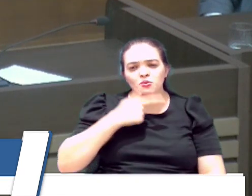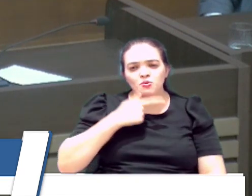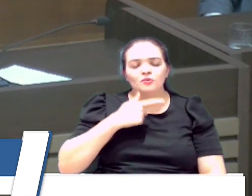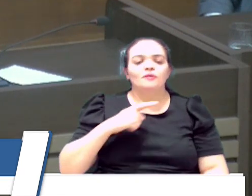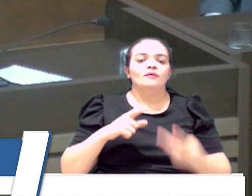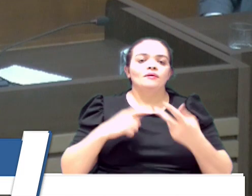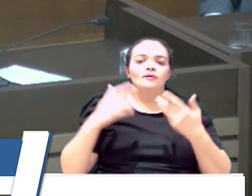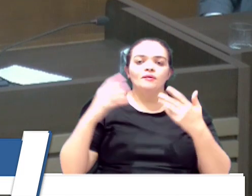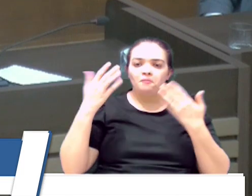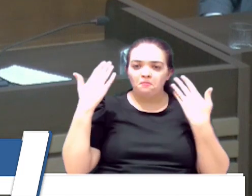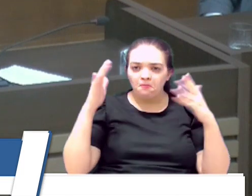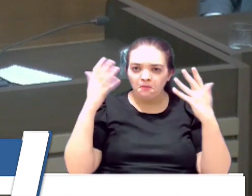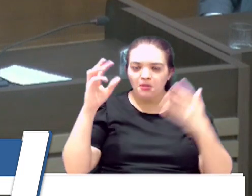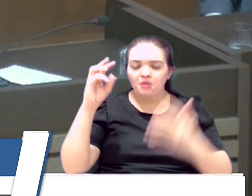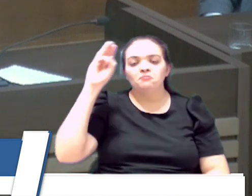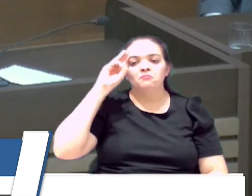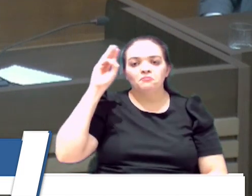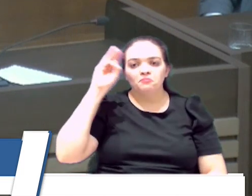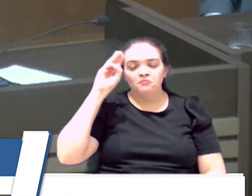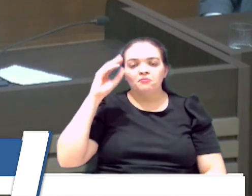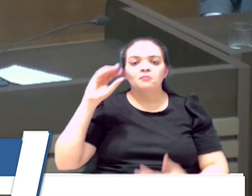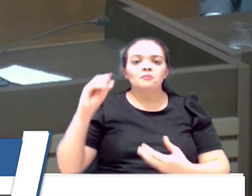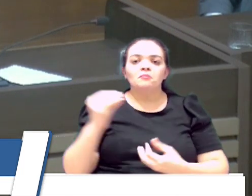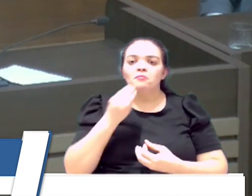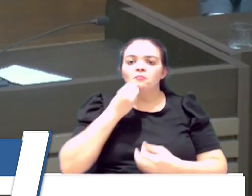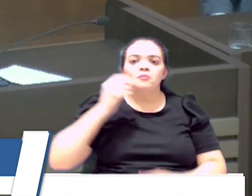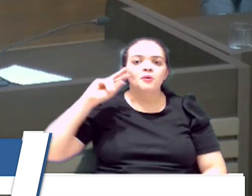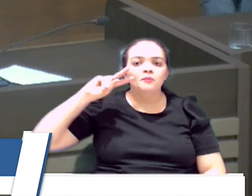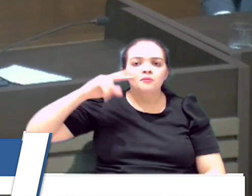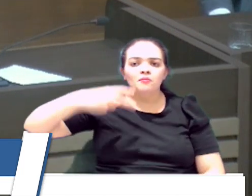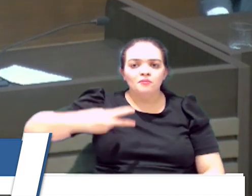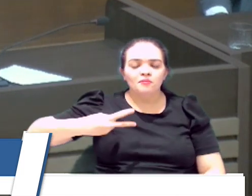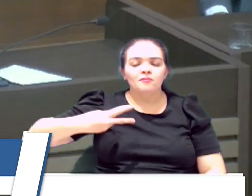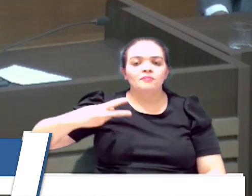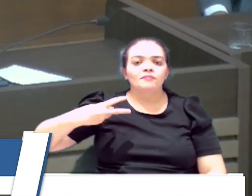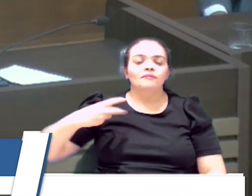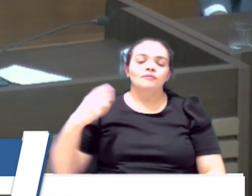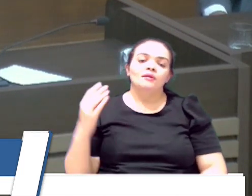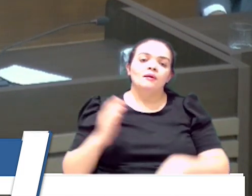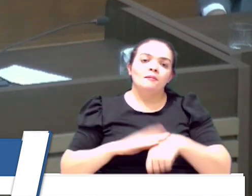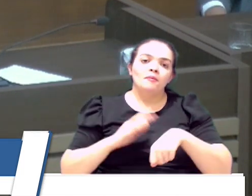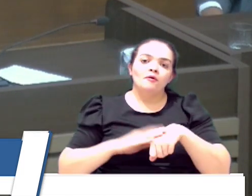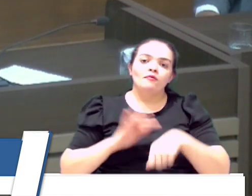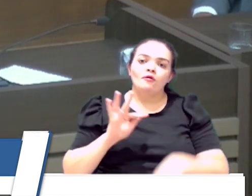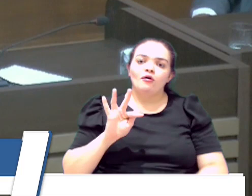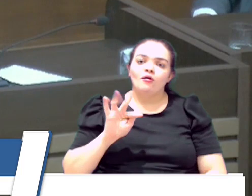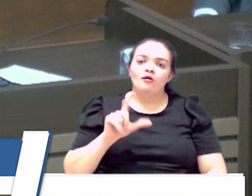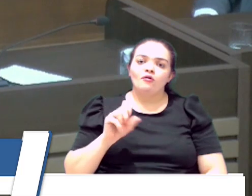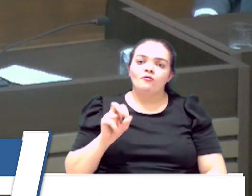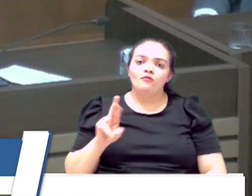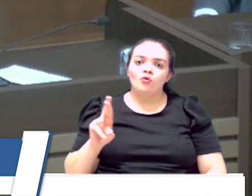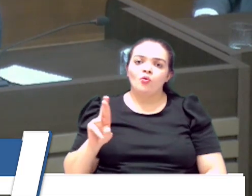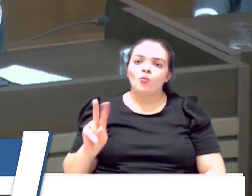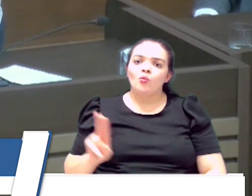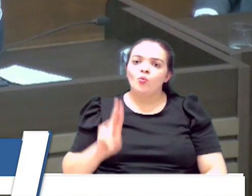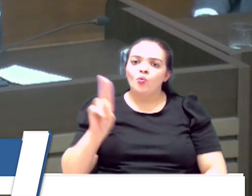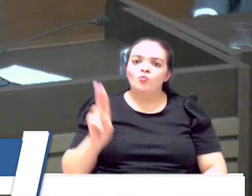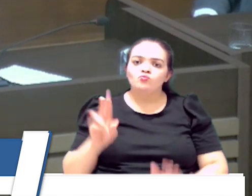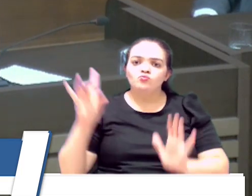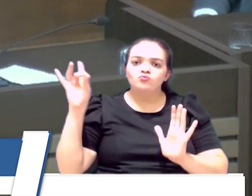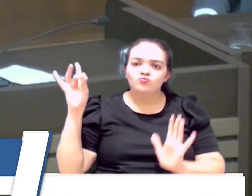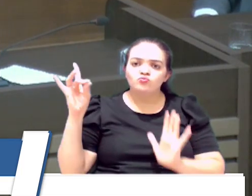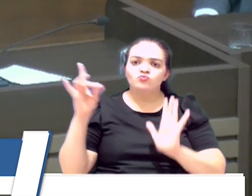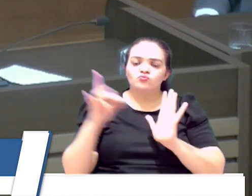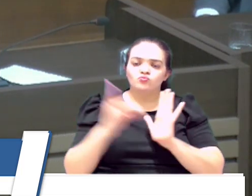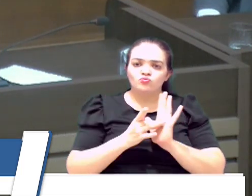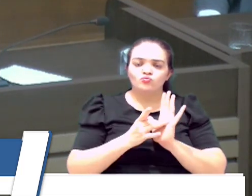o TID por terem dado esse reconhecimento, e hoje a Flor da Vida é oficialmente